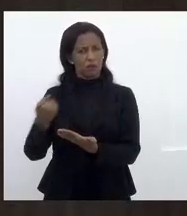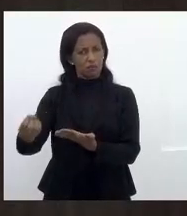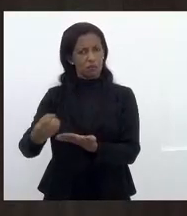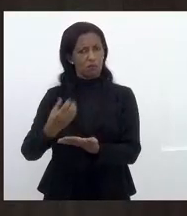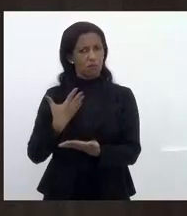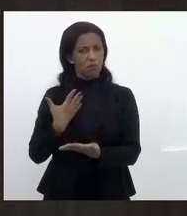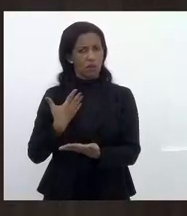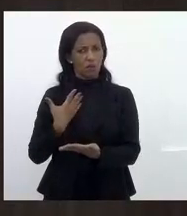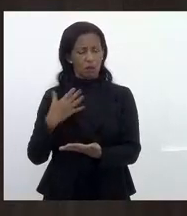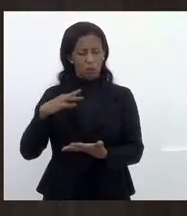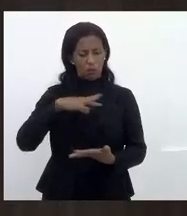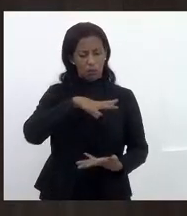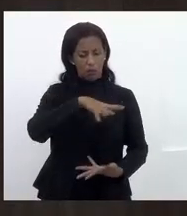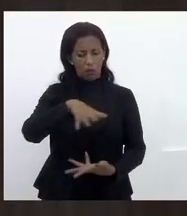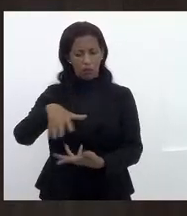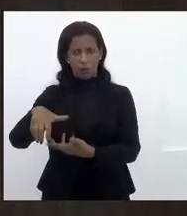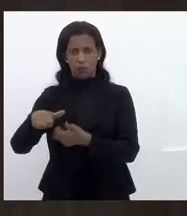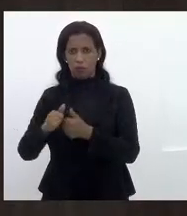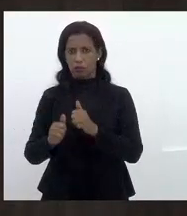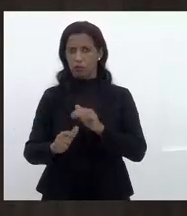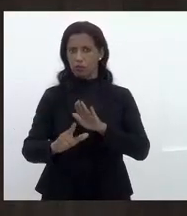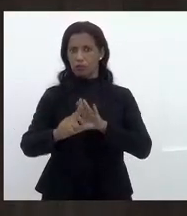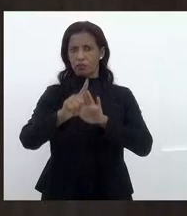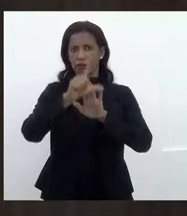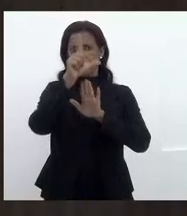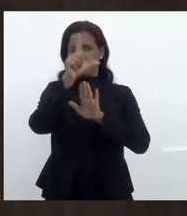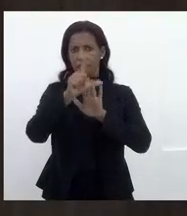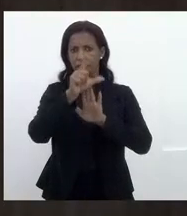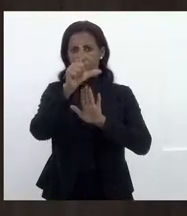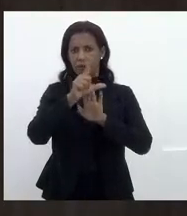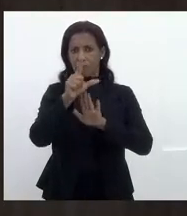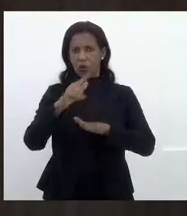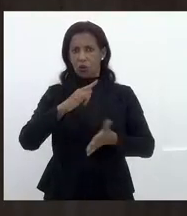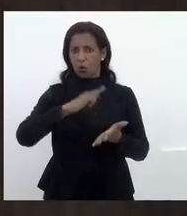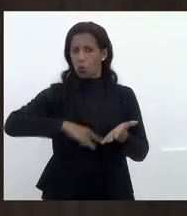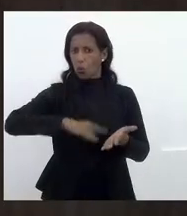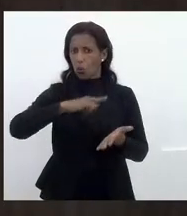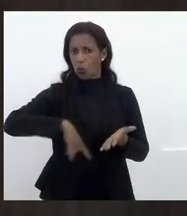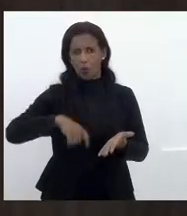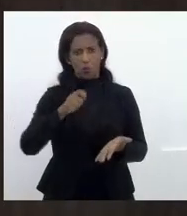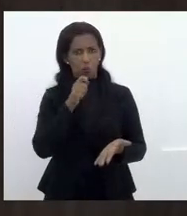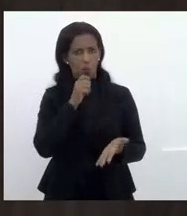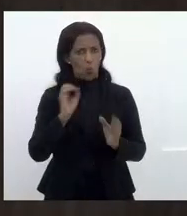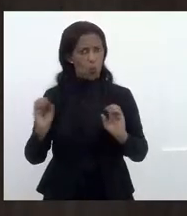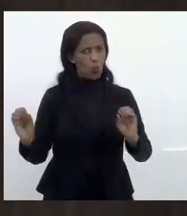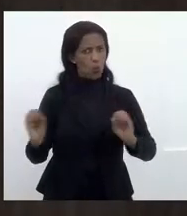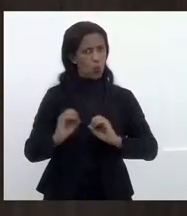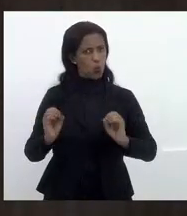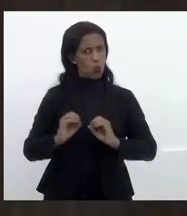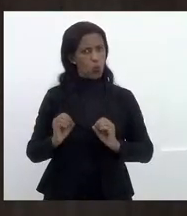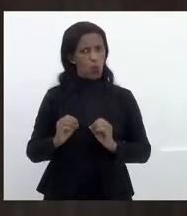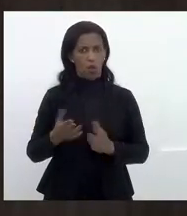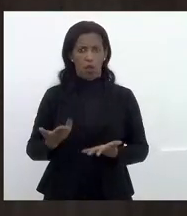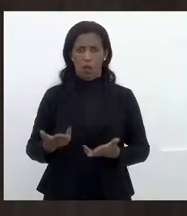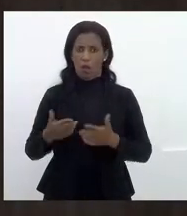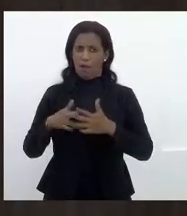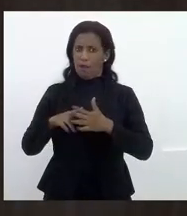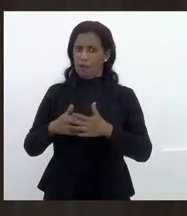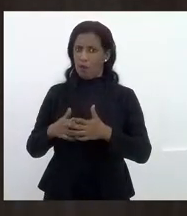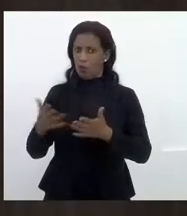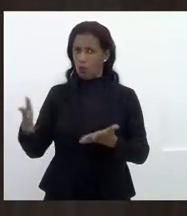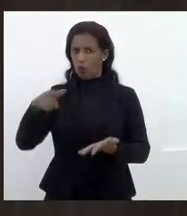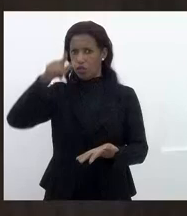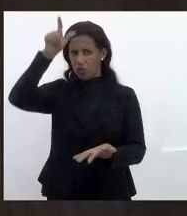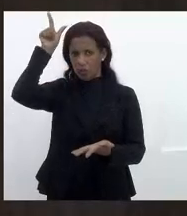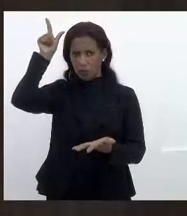mas no mundo do Legislativo esse documento ainda não existe me corrija o nosso decano do deputado Luiz Paulo